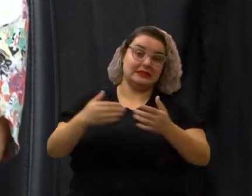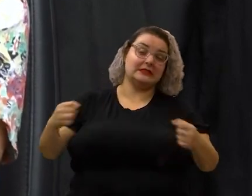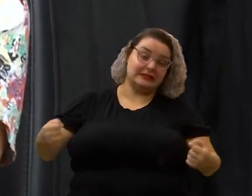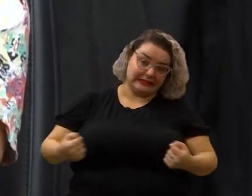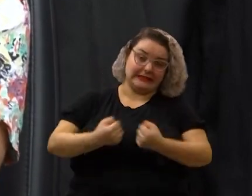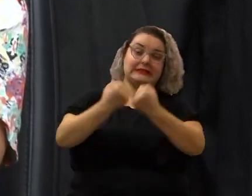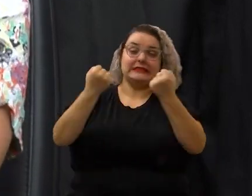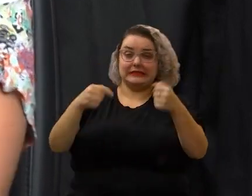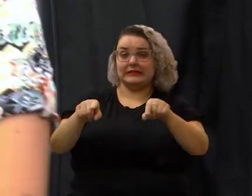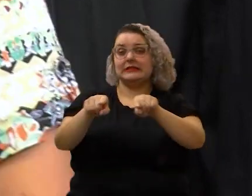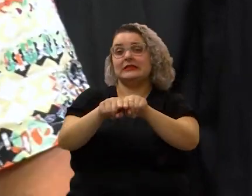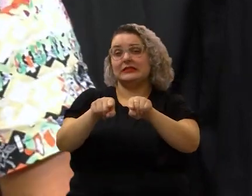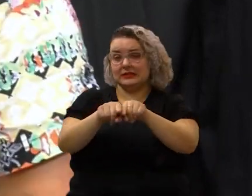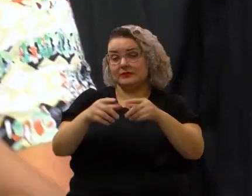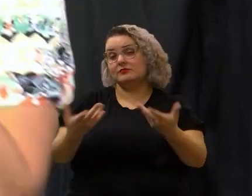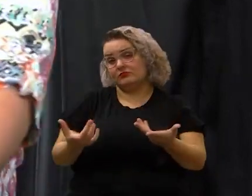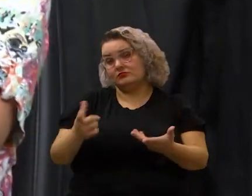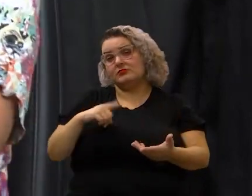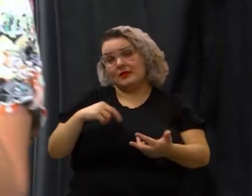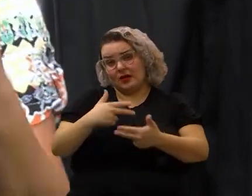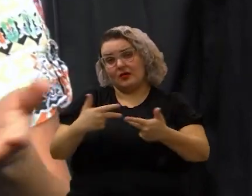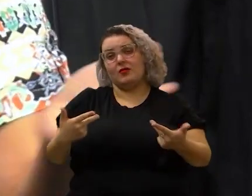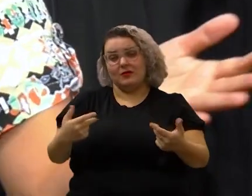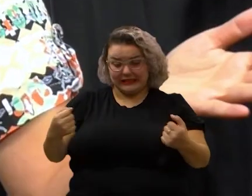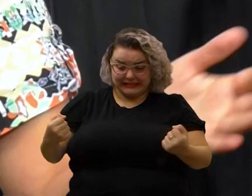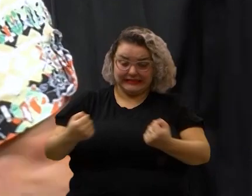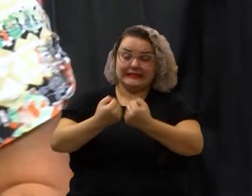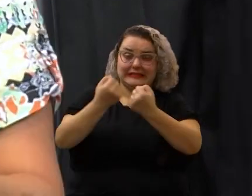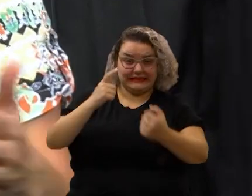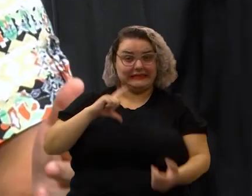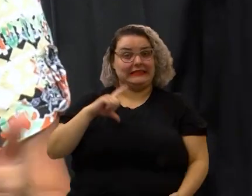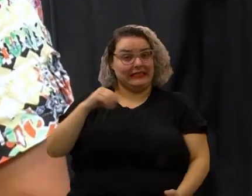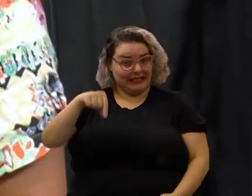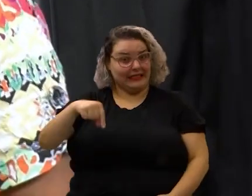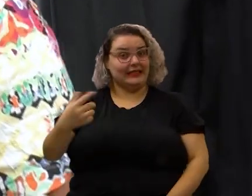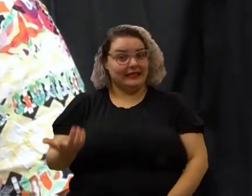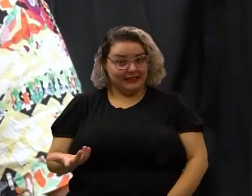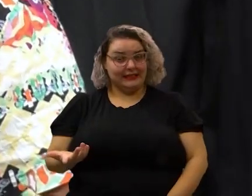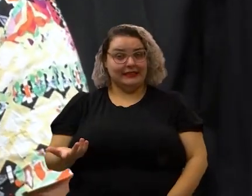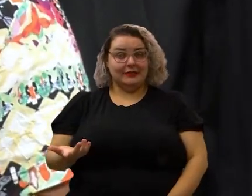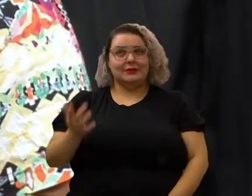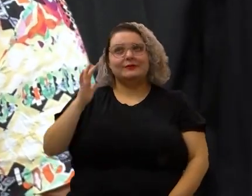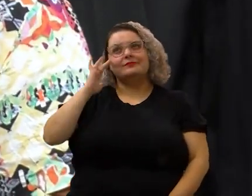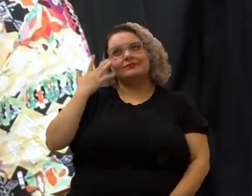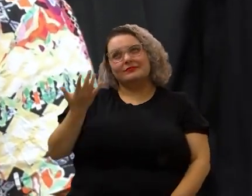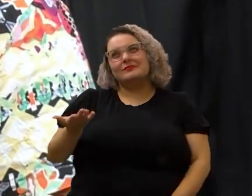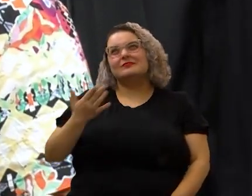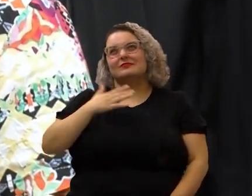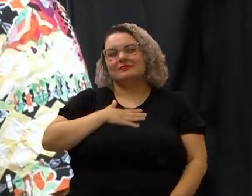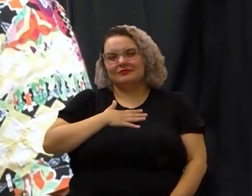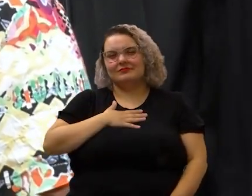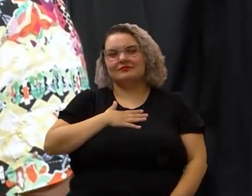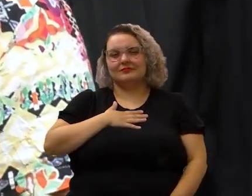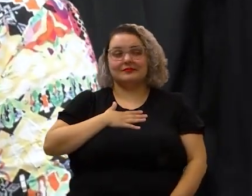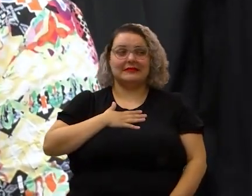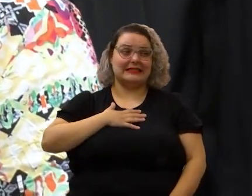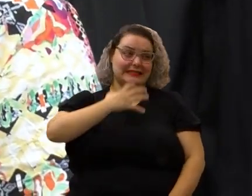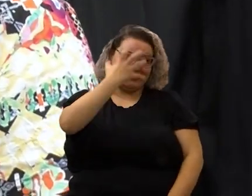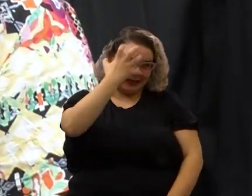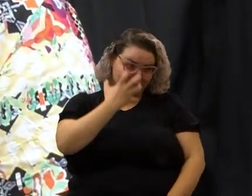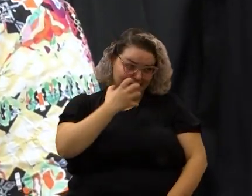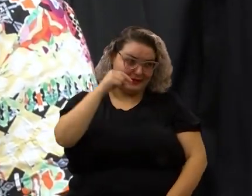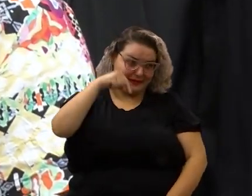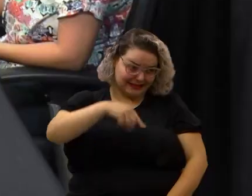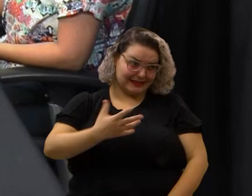muitos embates aqui, né? Tem uma coisa que a gente faz aqui, tem embates, né? E eu acho que para mim sai